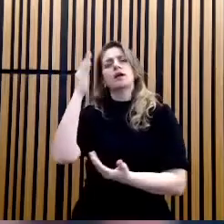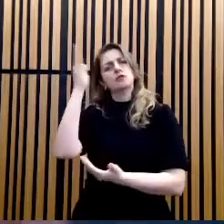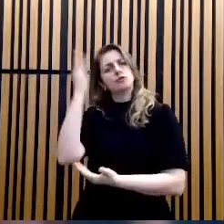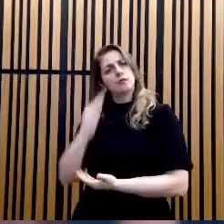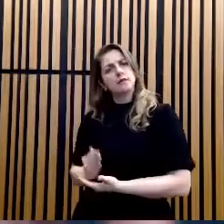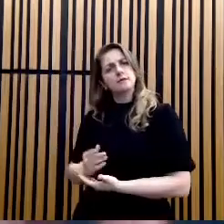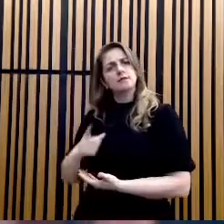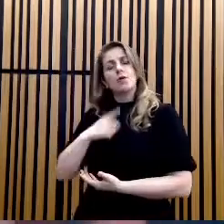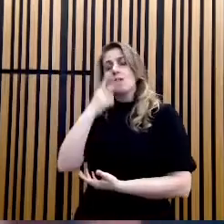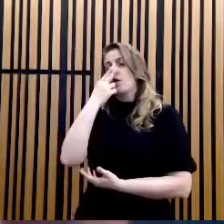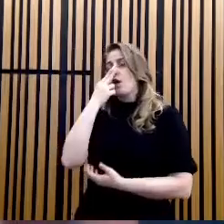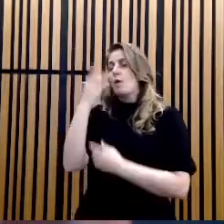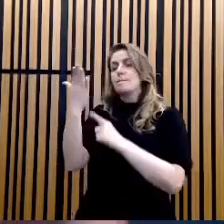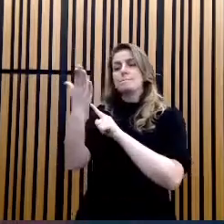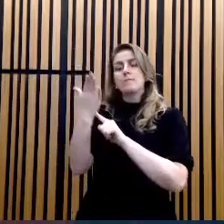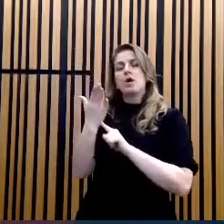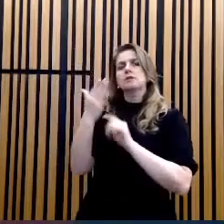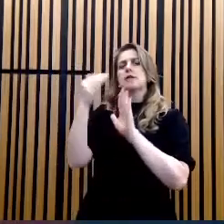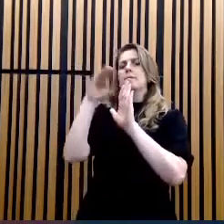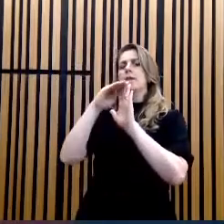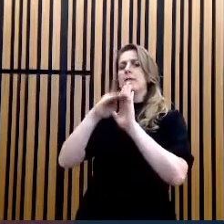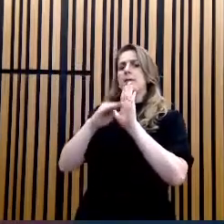pico